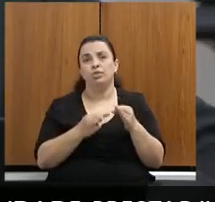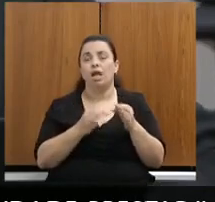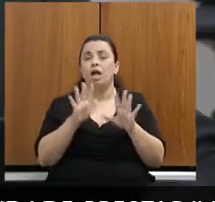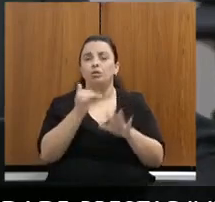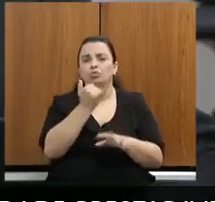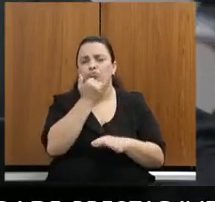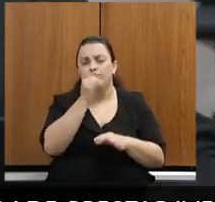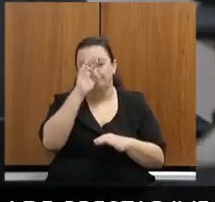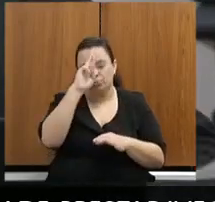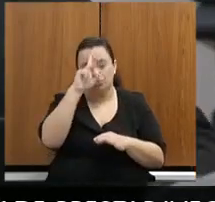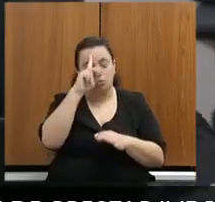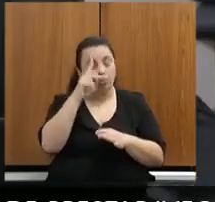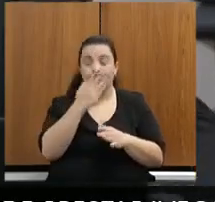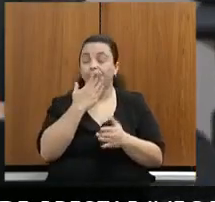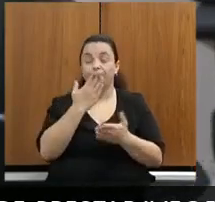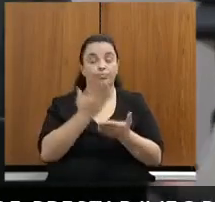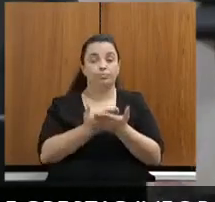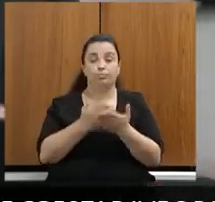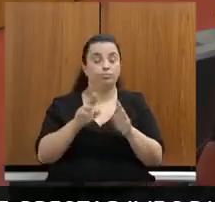errado